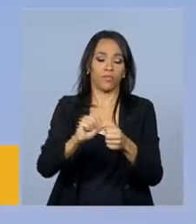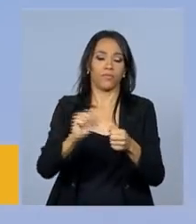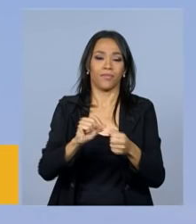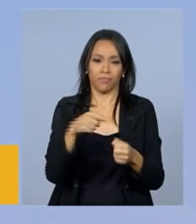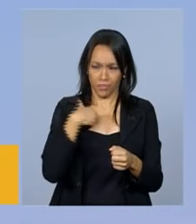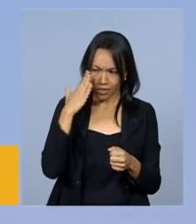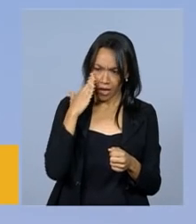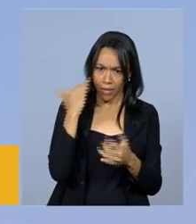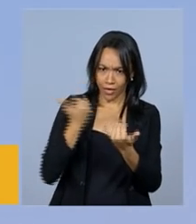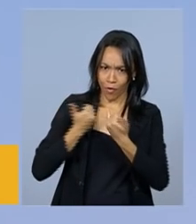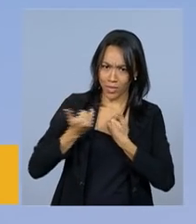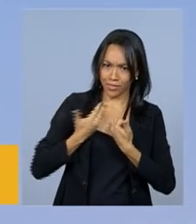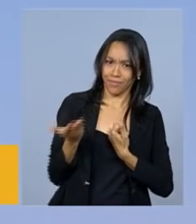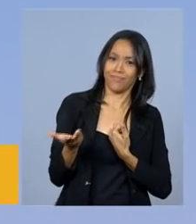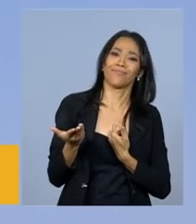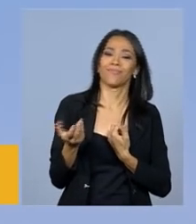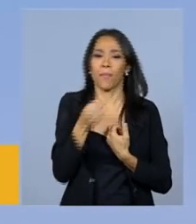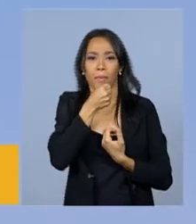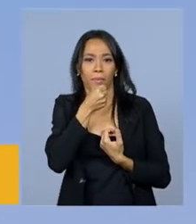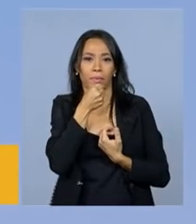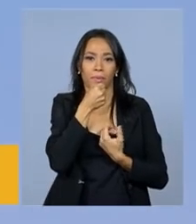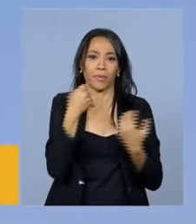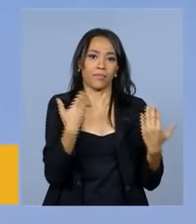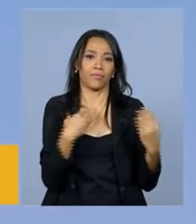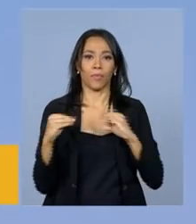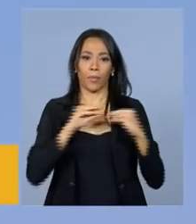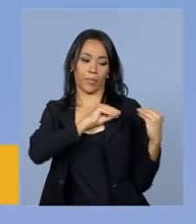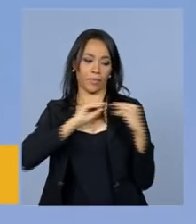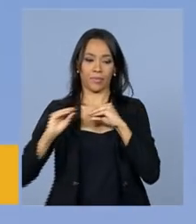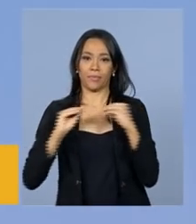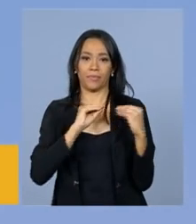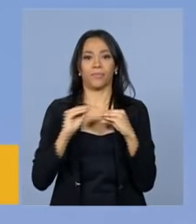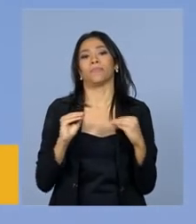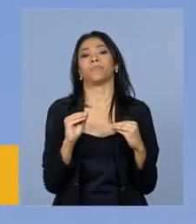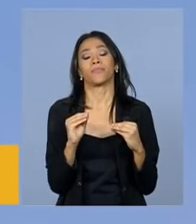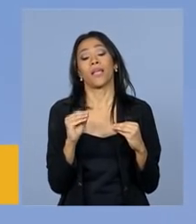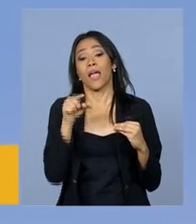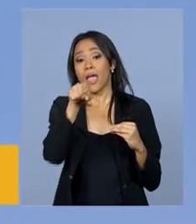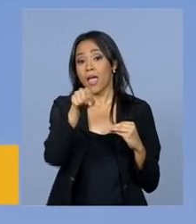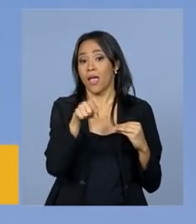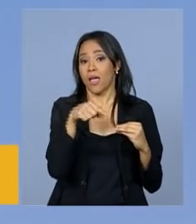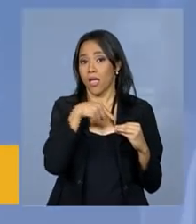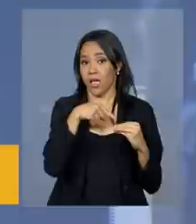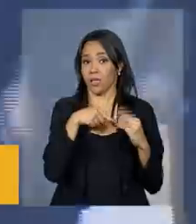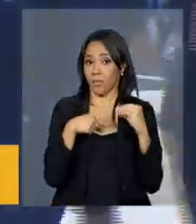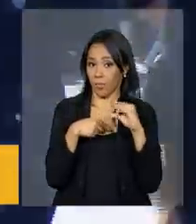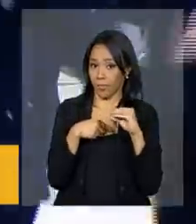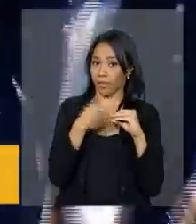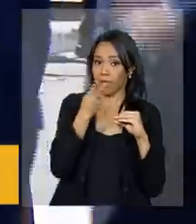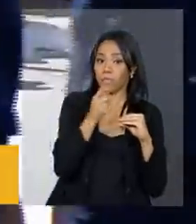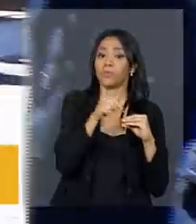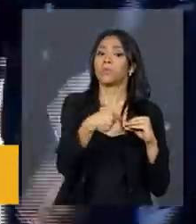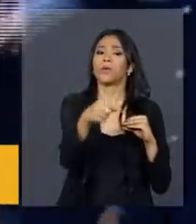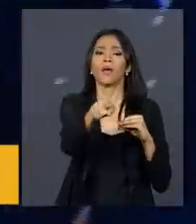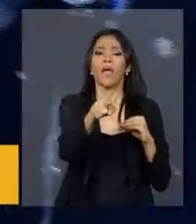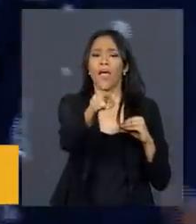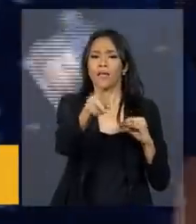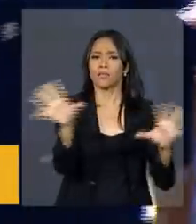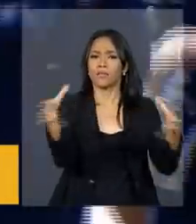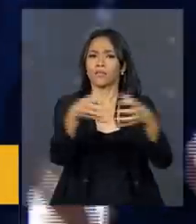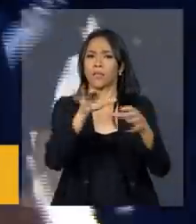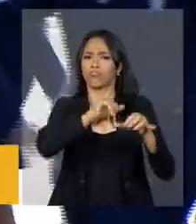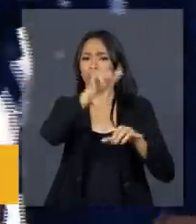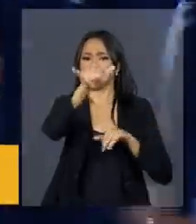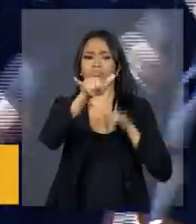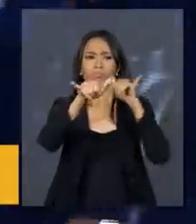informado. E agora, o que temos aqui? 4 aeronaves A-29, essas aeronaves fazem a defesa do espaço aéreo brasileiro, elas combatem realmente